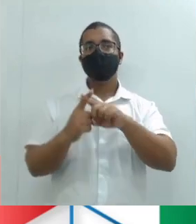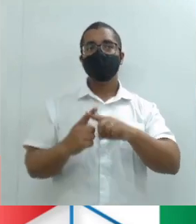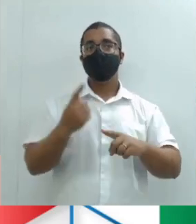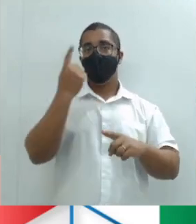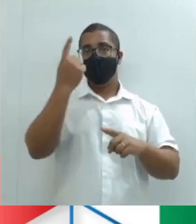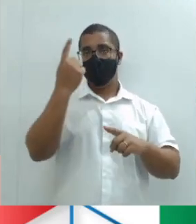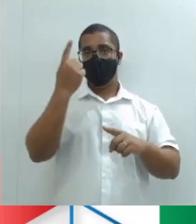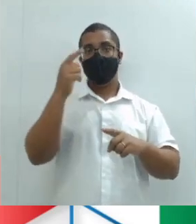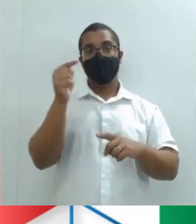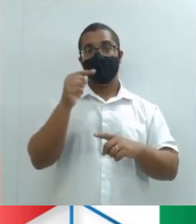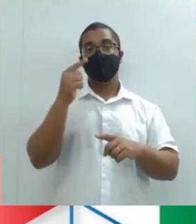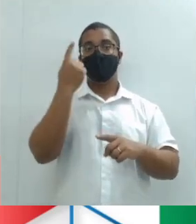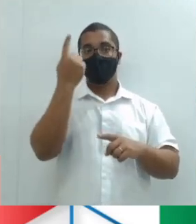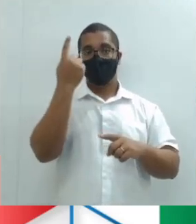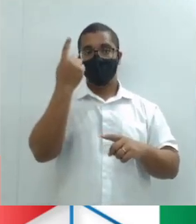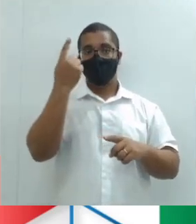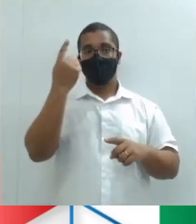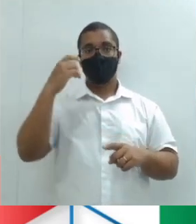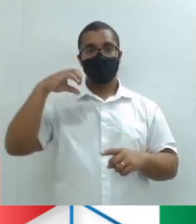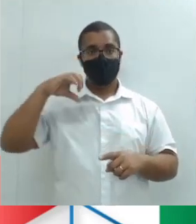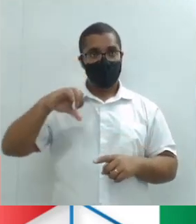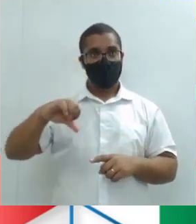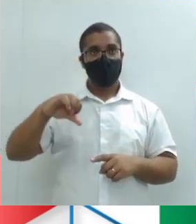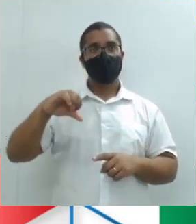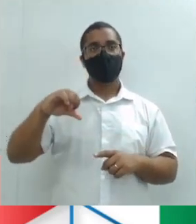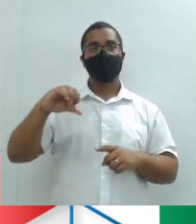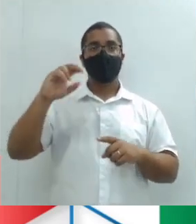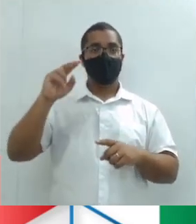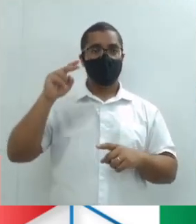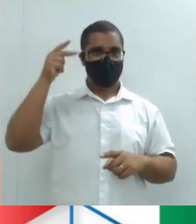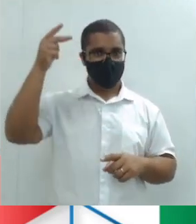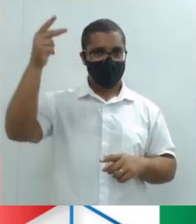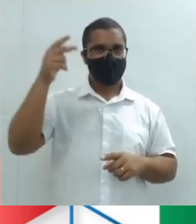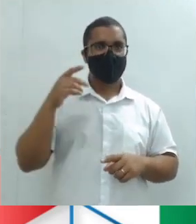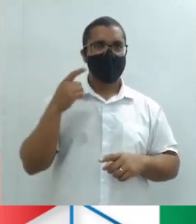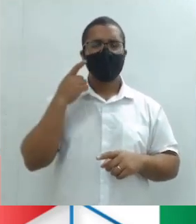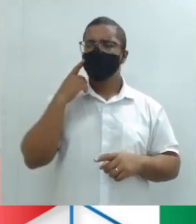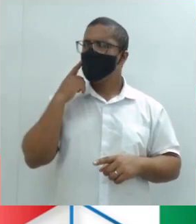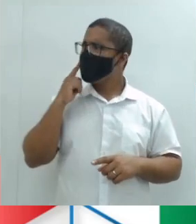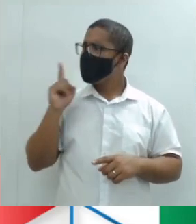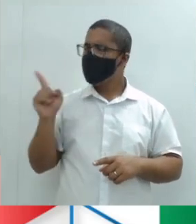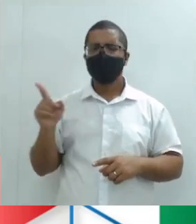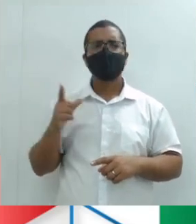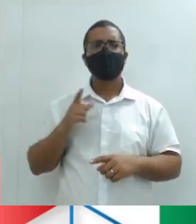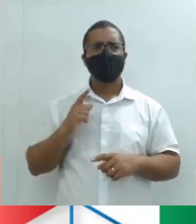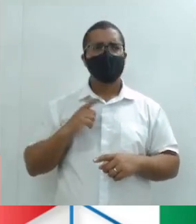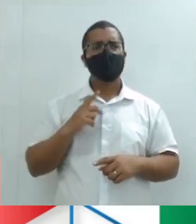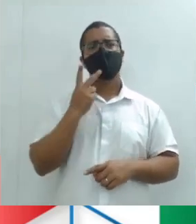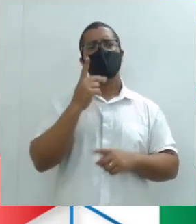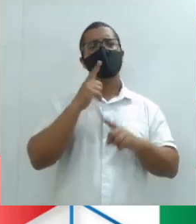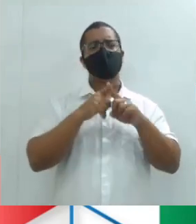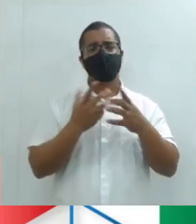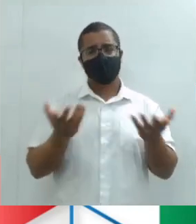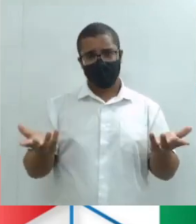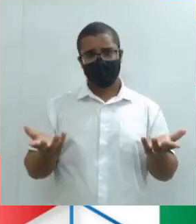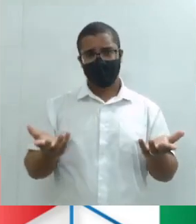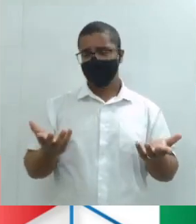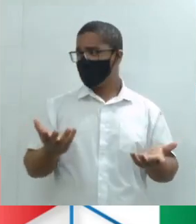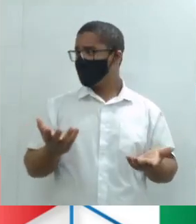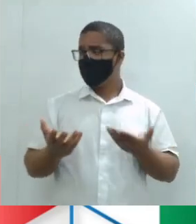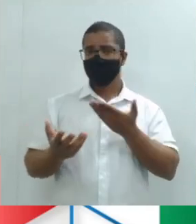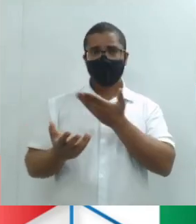ele mesmo 2 vezes. Por isso que está aí, ó, menos 1/9 ao quadrado vezes menos 1/9 ao